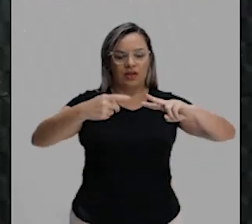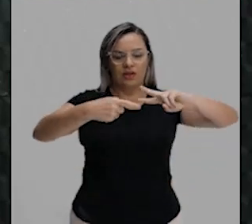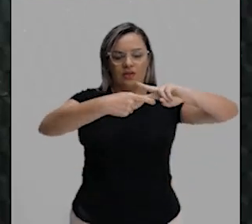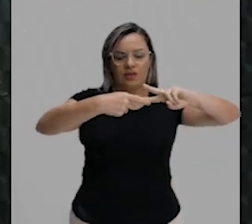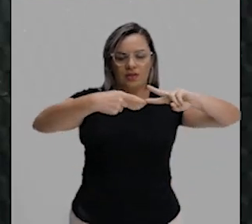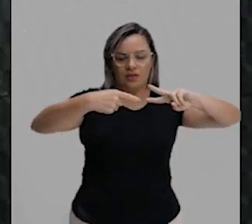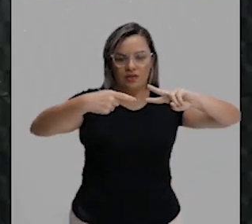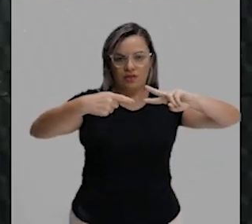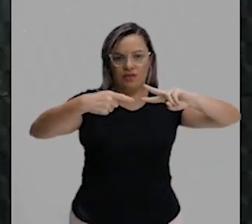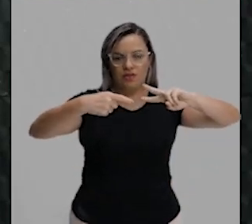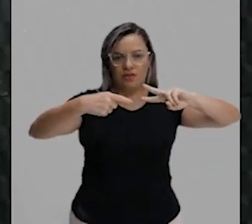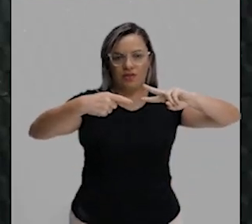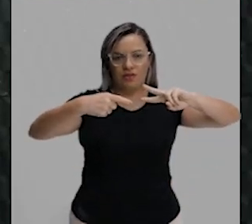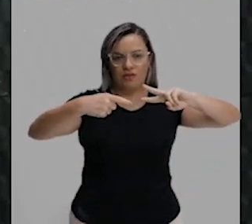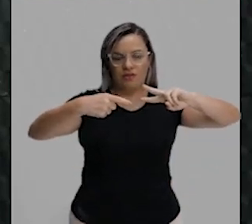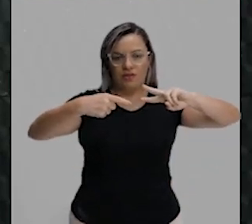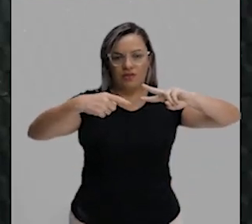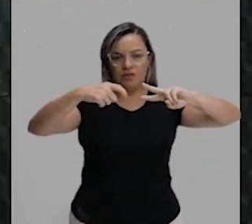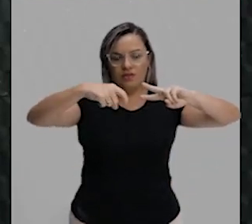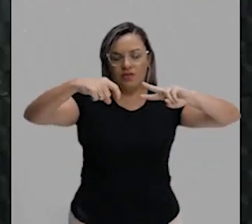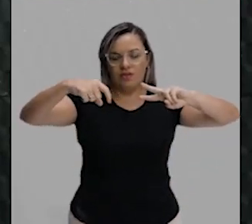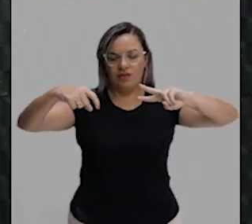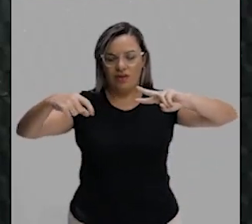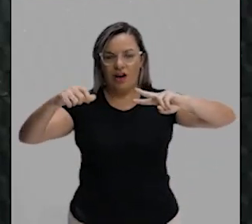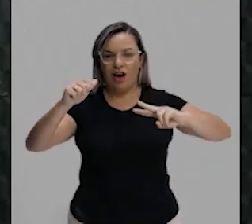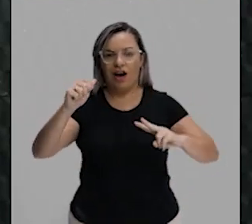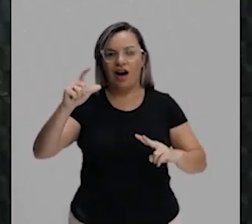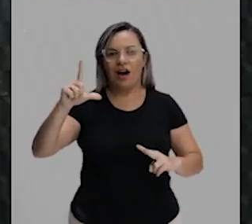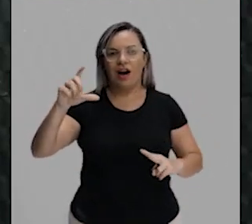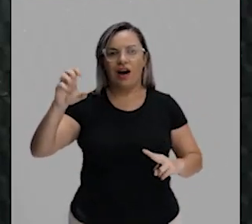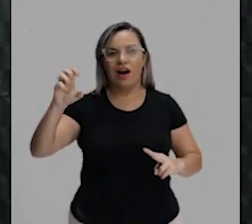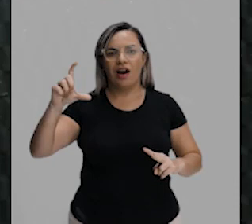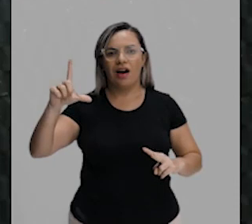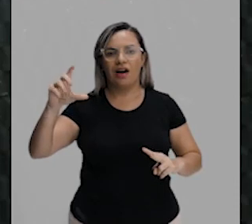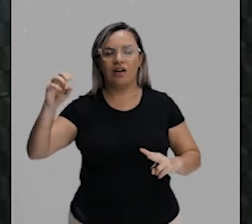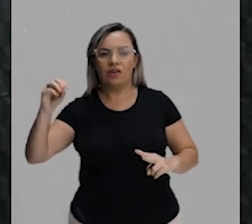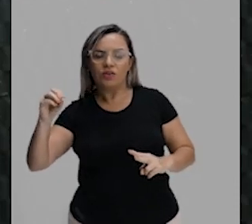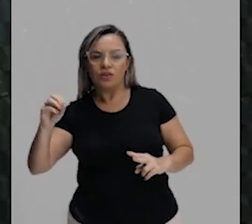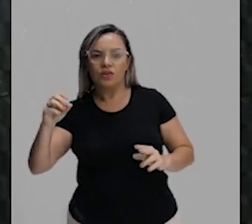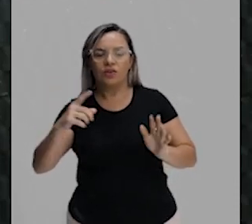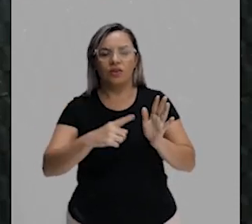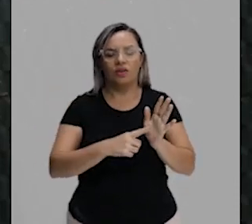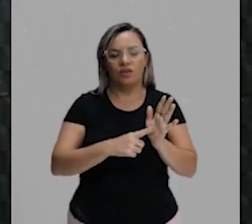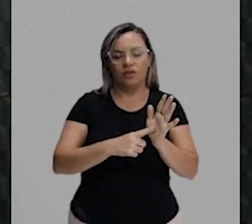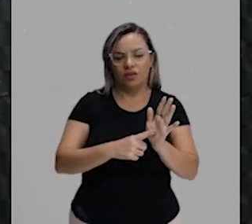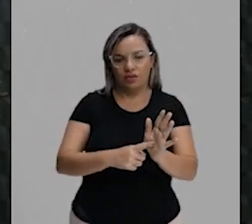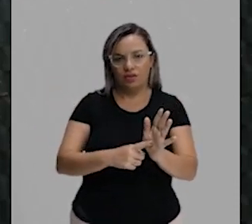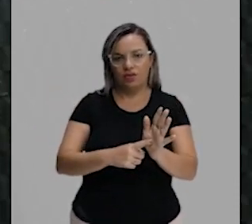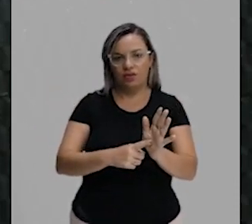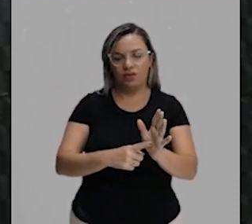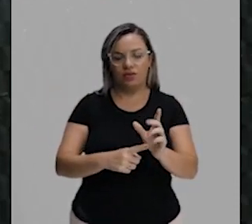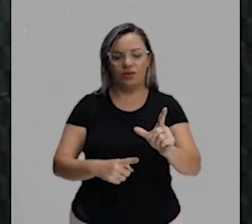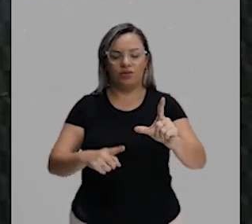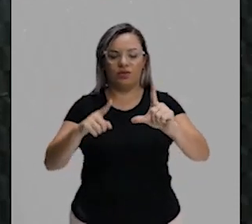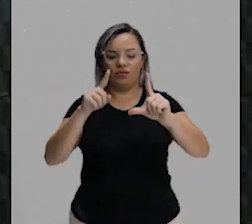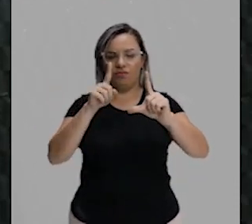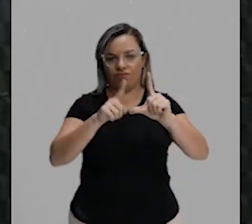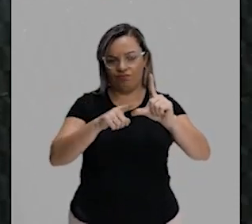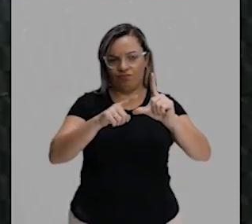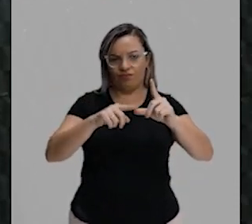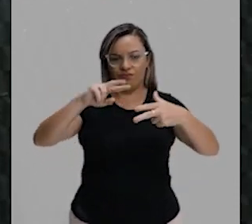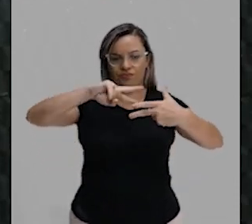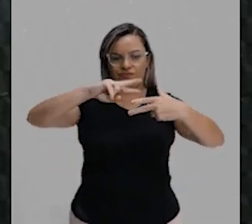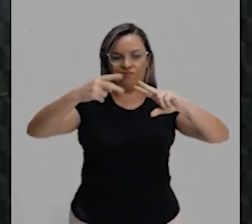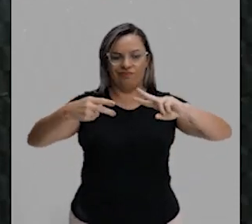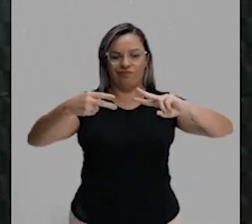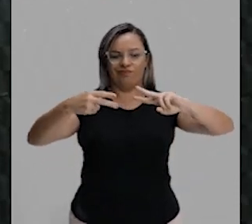isso, toda vez que a gente estiver representando os genes por meio de letras, né, formando o genótipo,